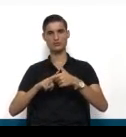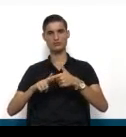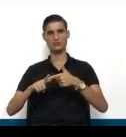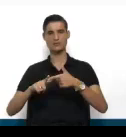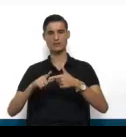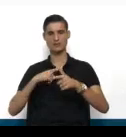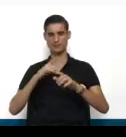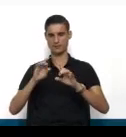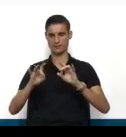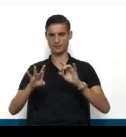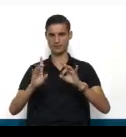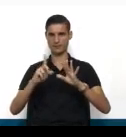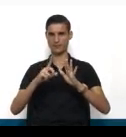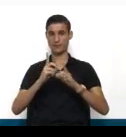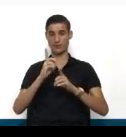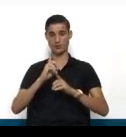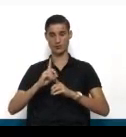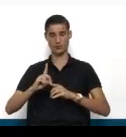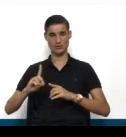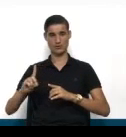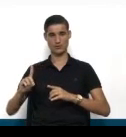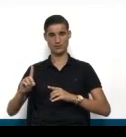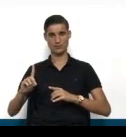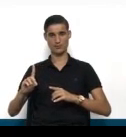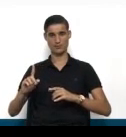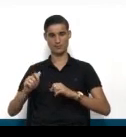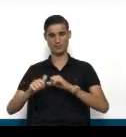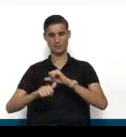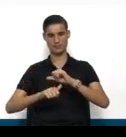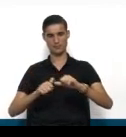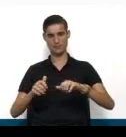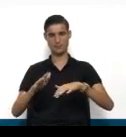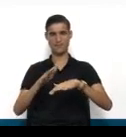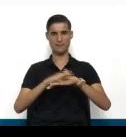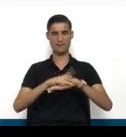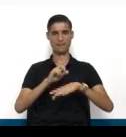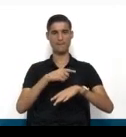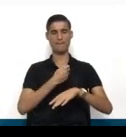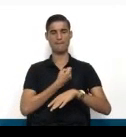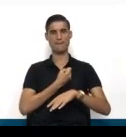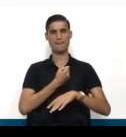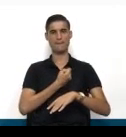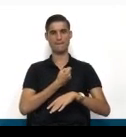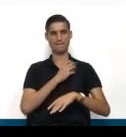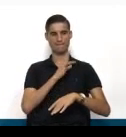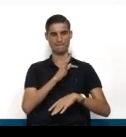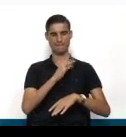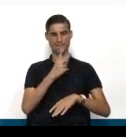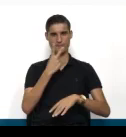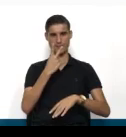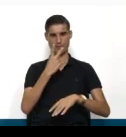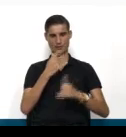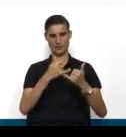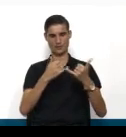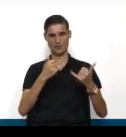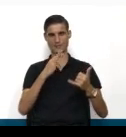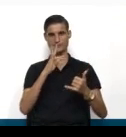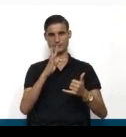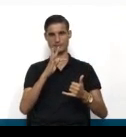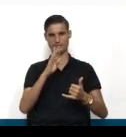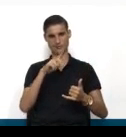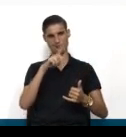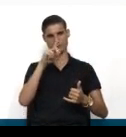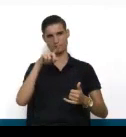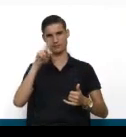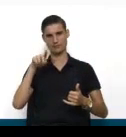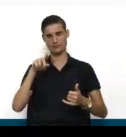meu denominador do lado direito, ficando em cima no meu numerador t, duas linhas de t. Então, olha